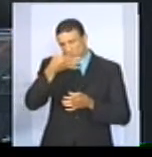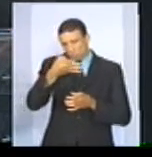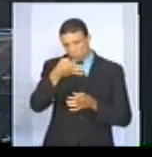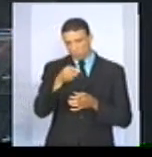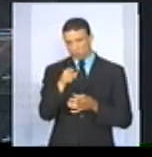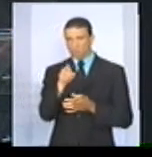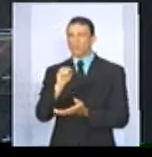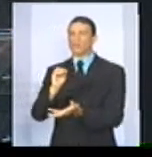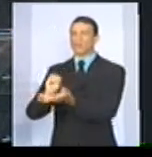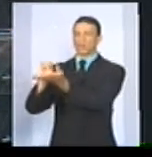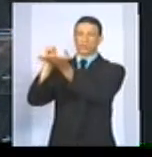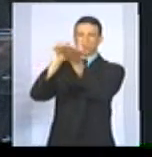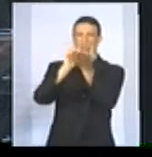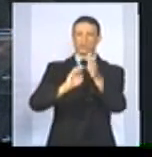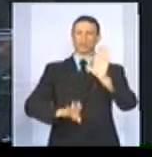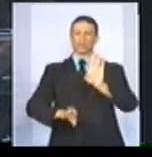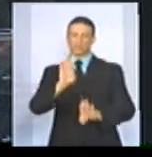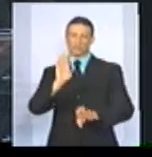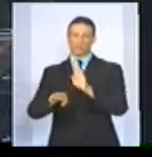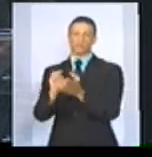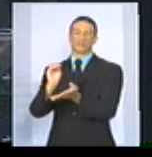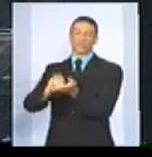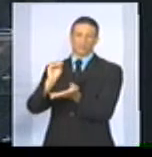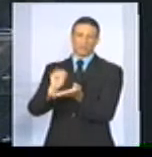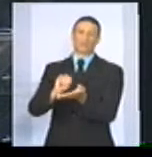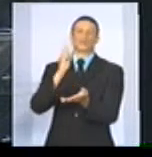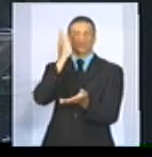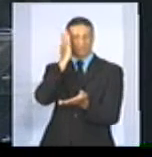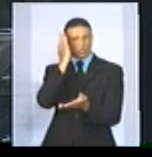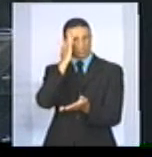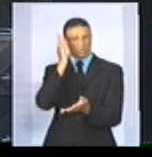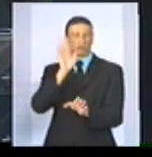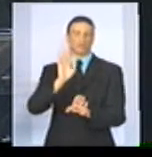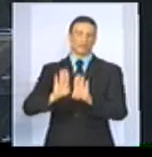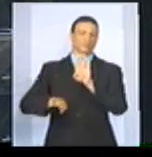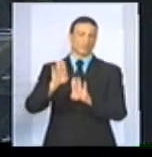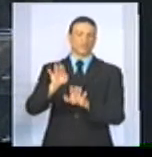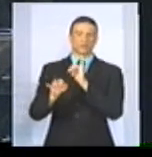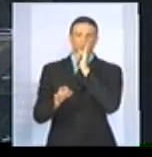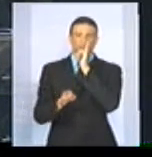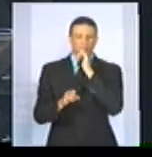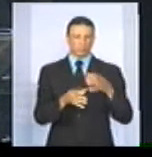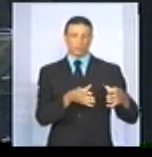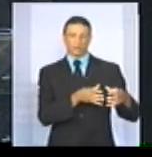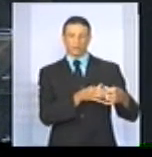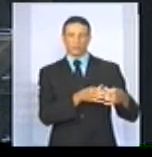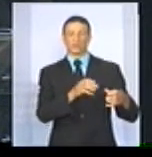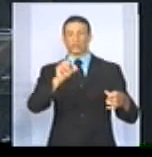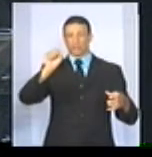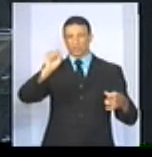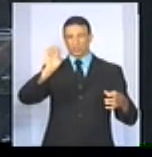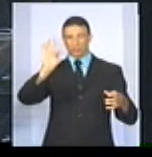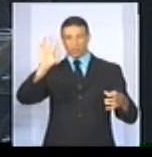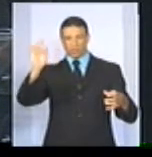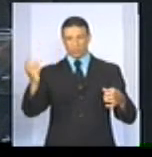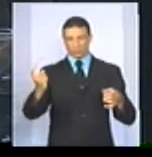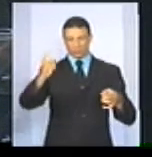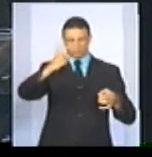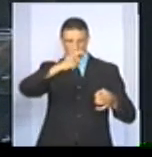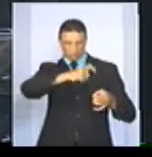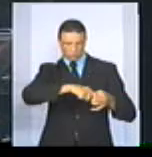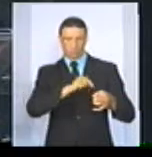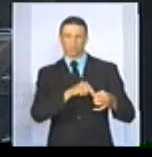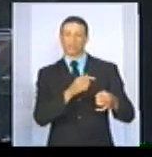de atingir muitos outros, especialmente com o defeito que trouxemos para a apreciação do Supremo Tribunal Federal, especialmente com o defeito de